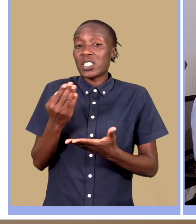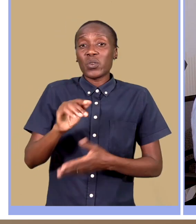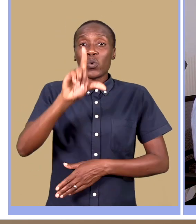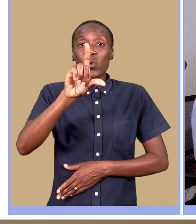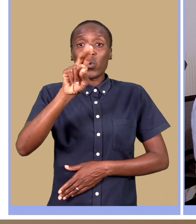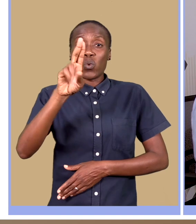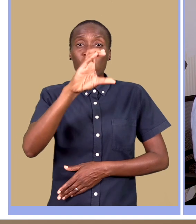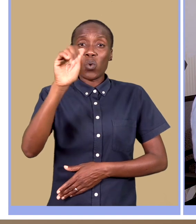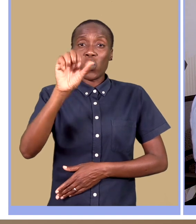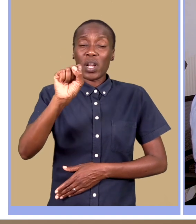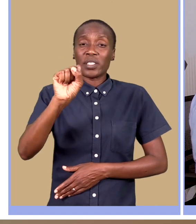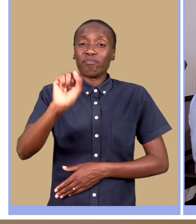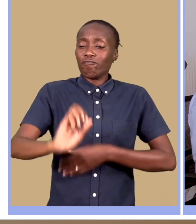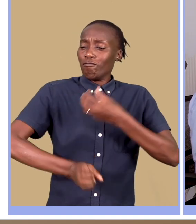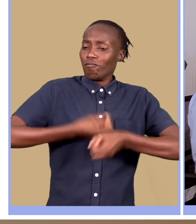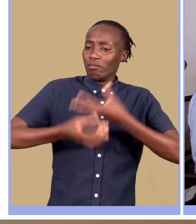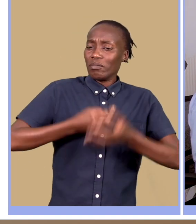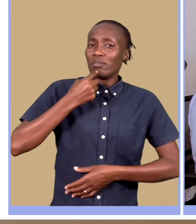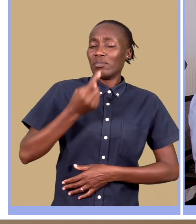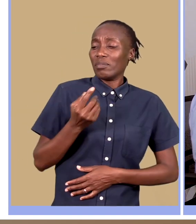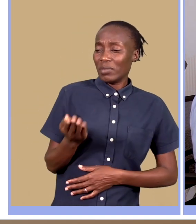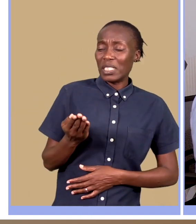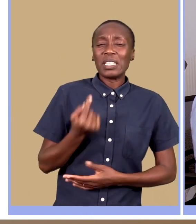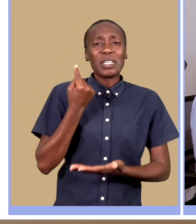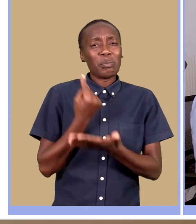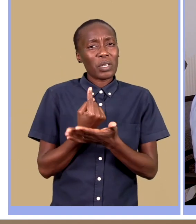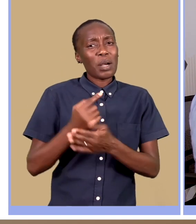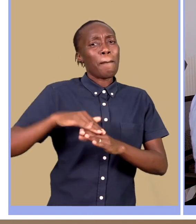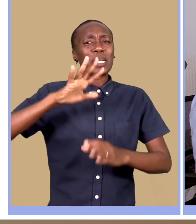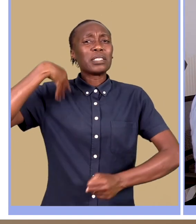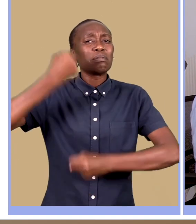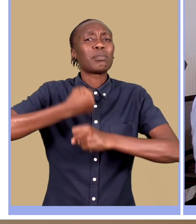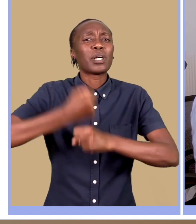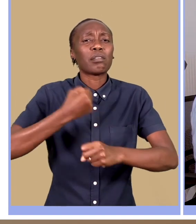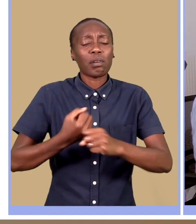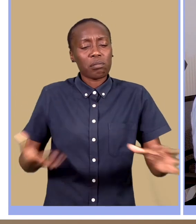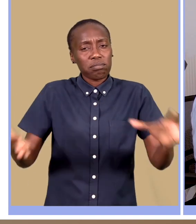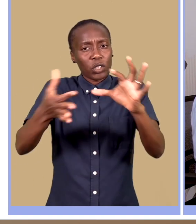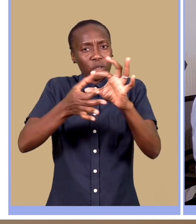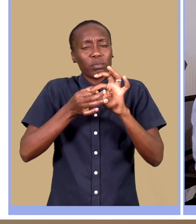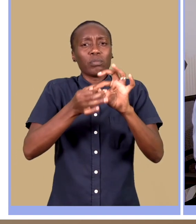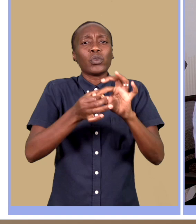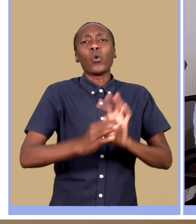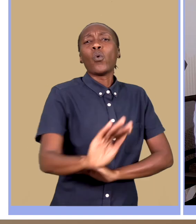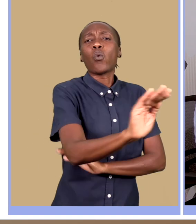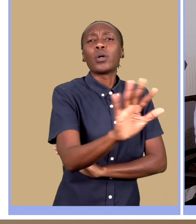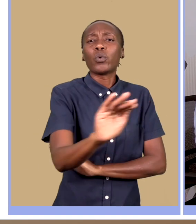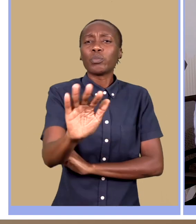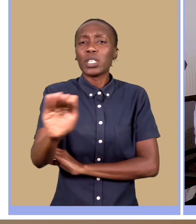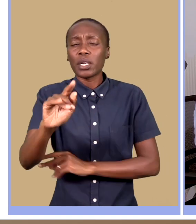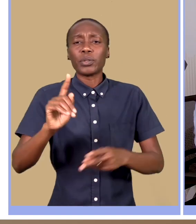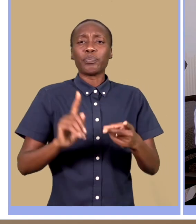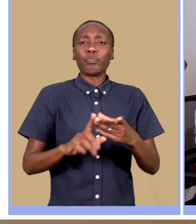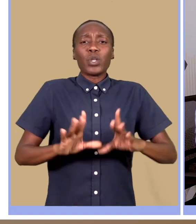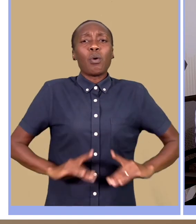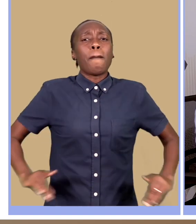Dr. Luca falou aqui, de trabalhar com as comunidades, seria muitíssimo importante para que